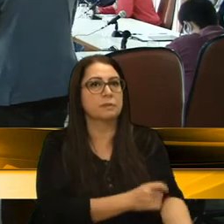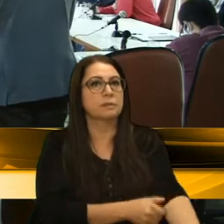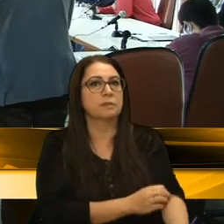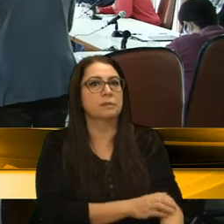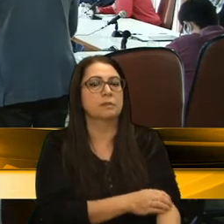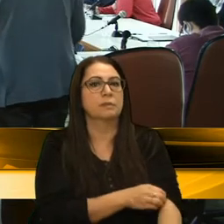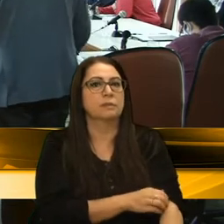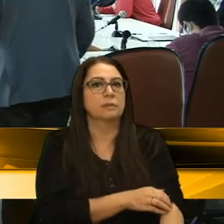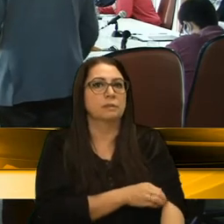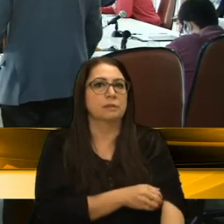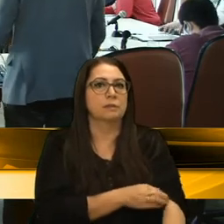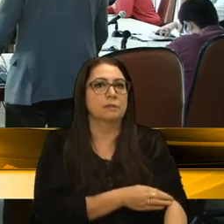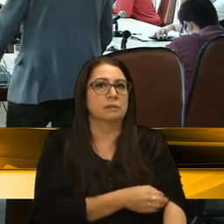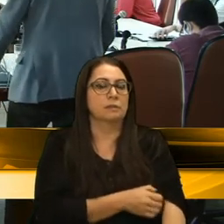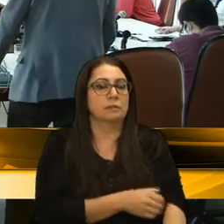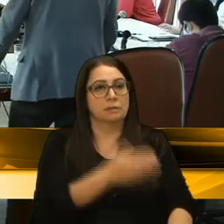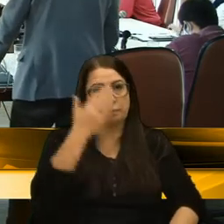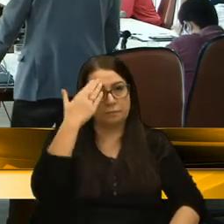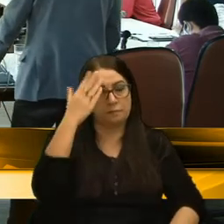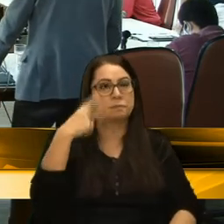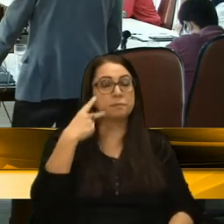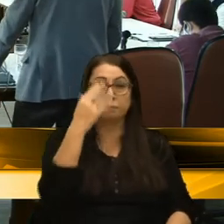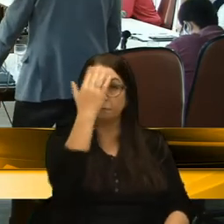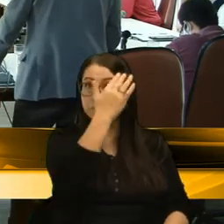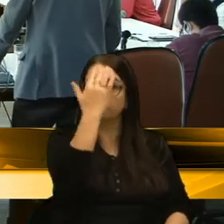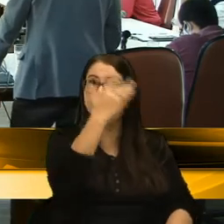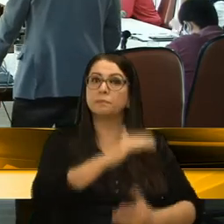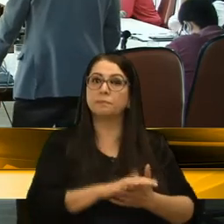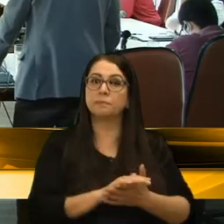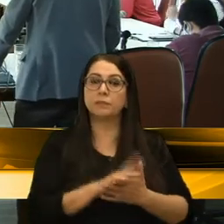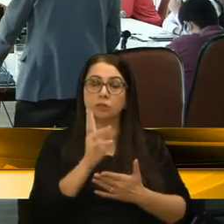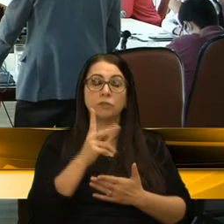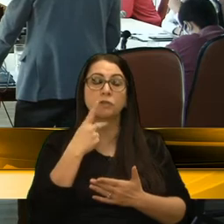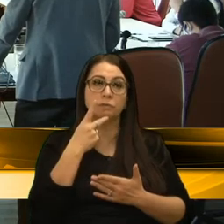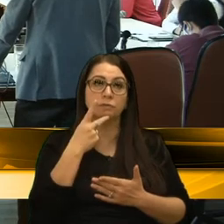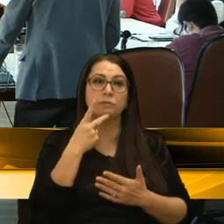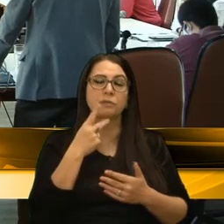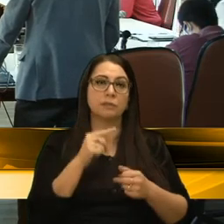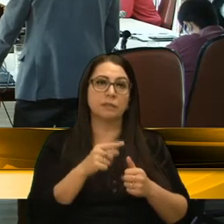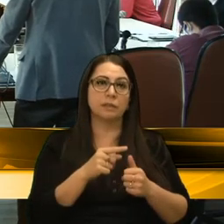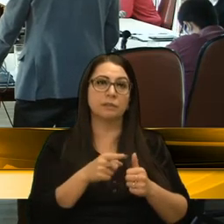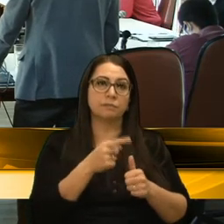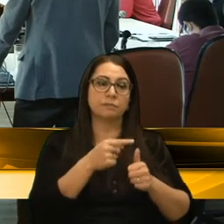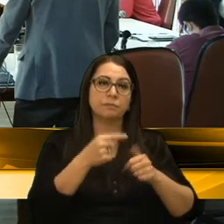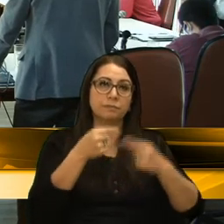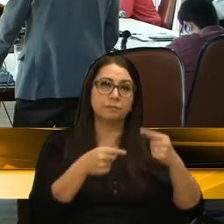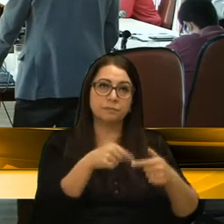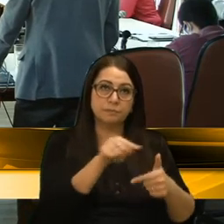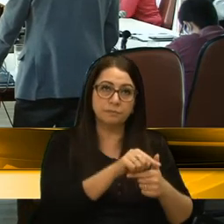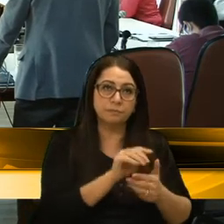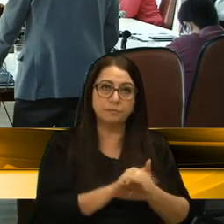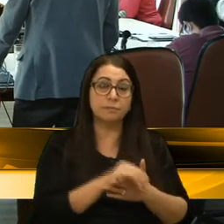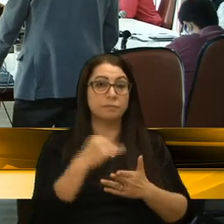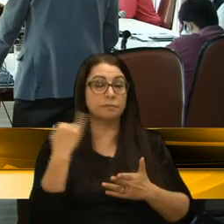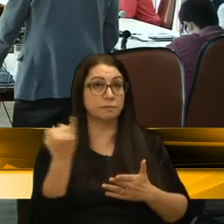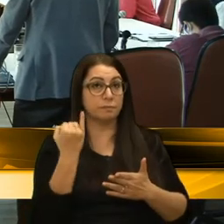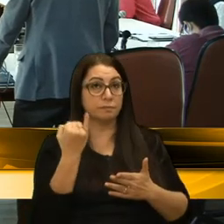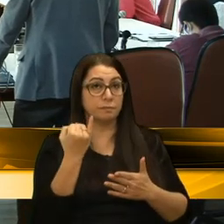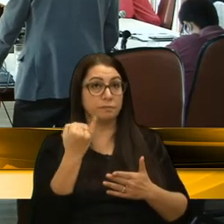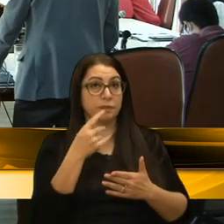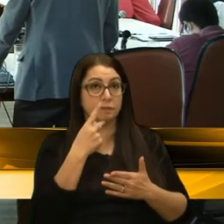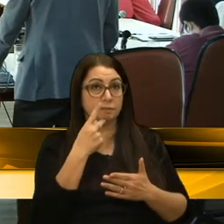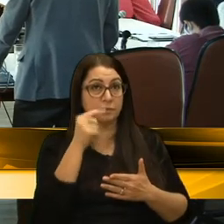Toigo. Muito obrigado, vereadora Diló. Já havia me manifestado em primeira discussão. Importante deliberação